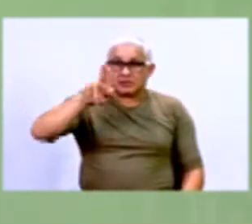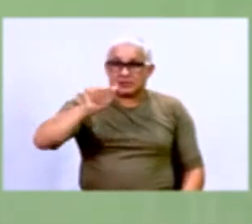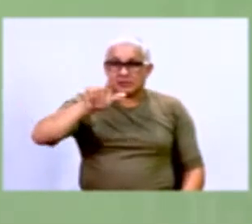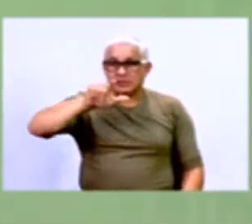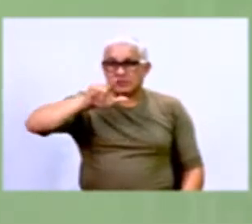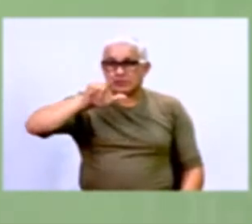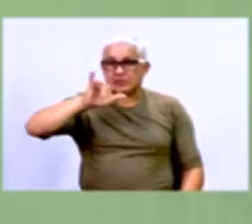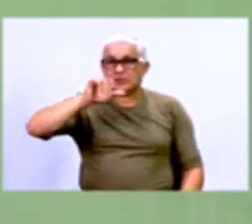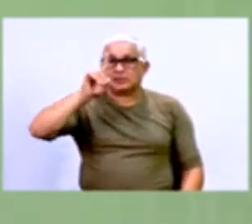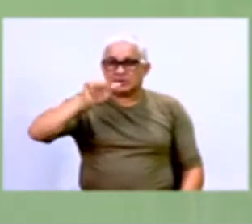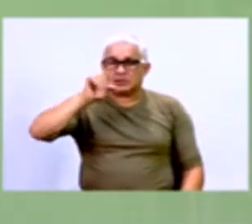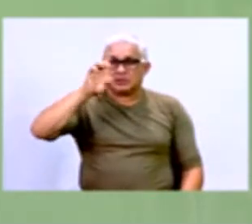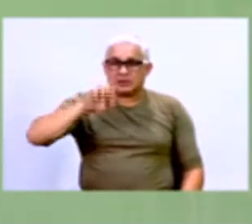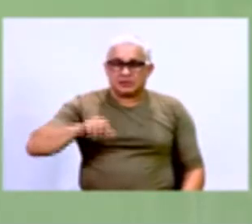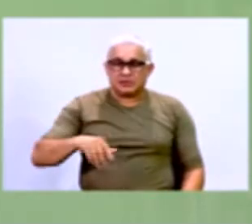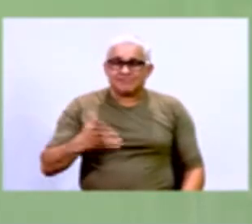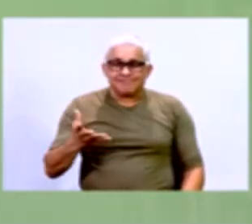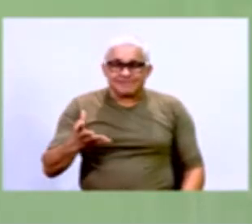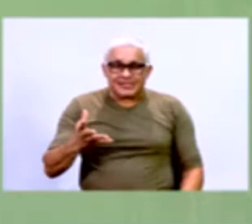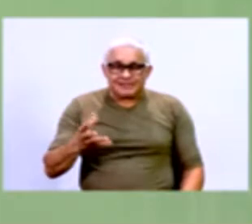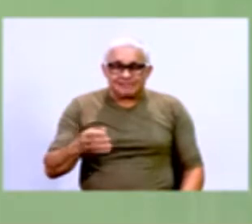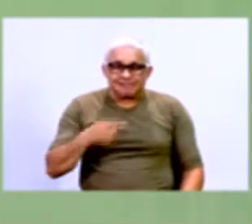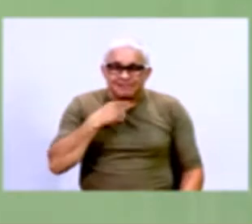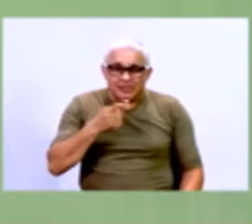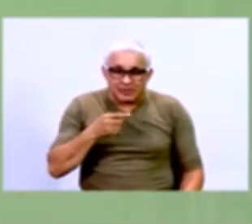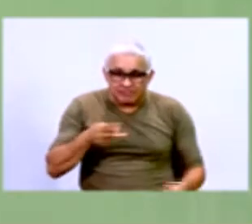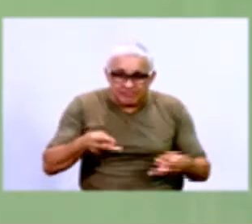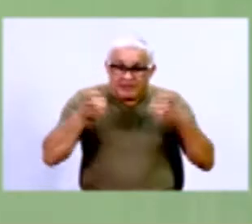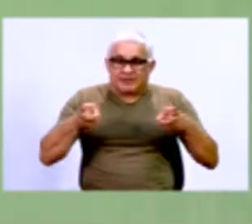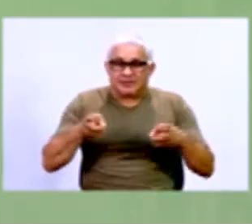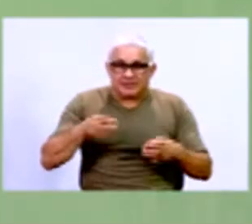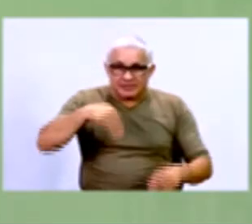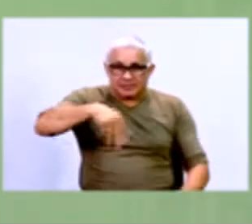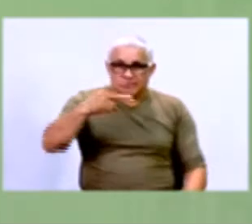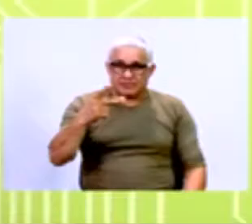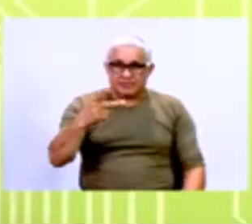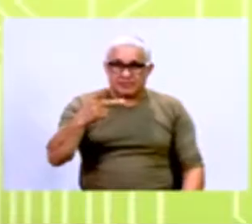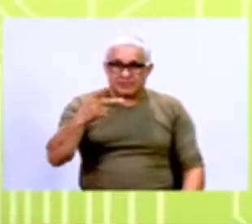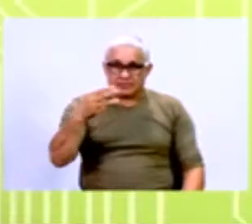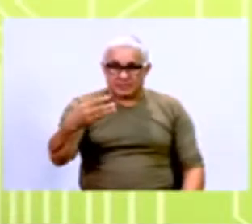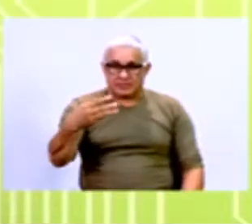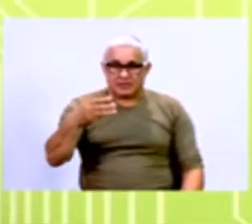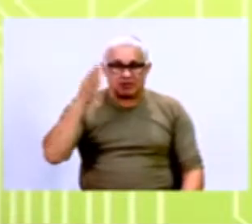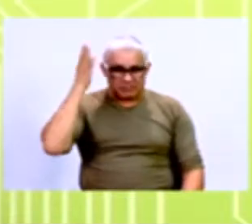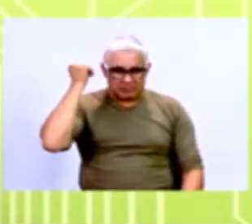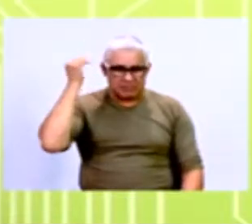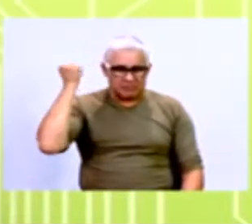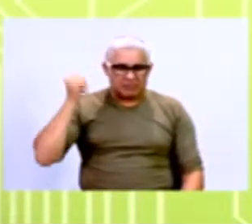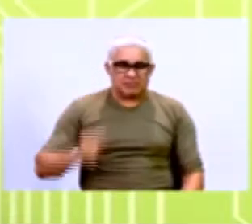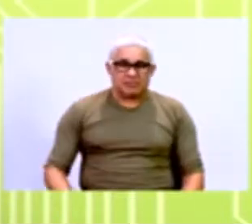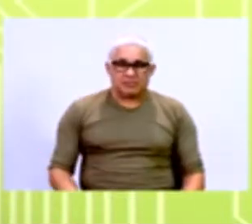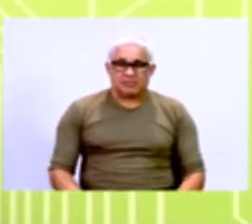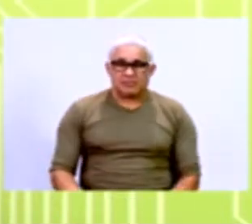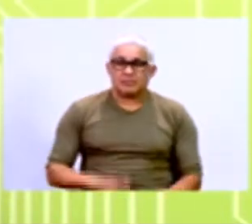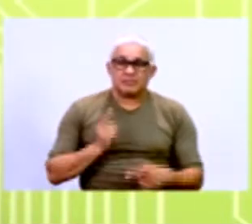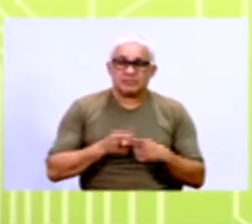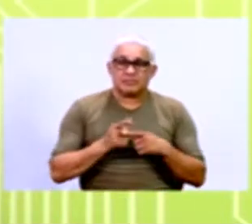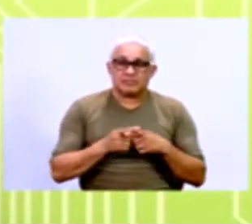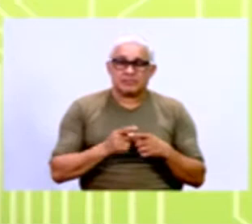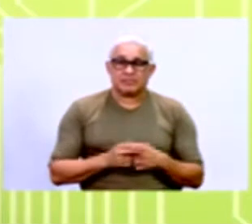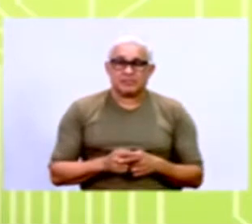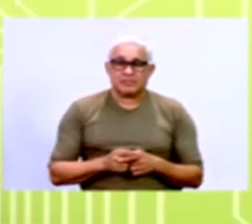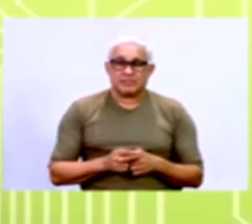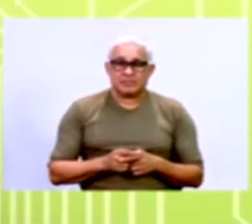vezes imperceptível. Então, o MP3 ele é um formato muito popular, porque ele reduz